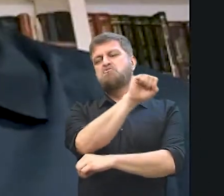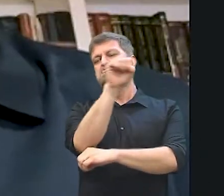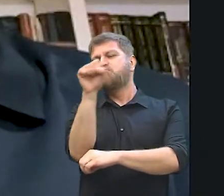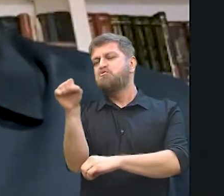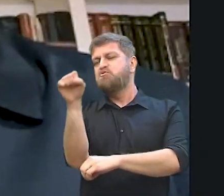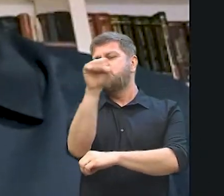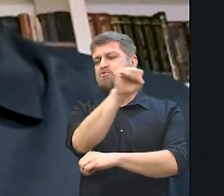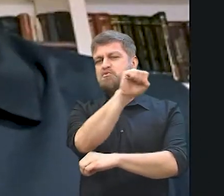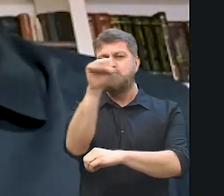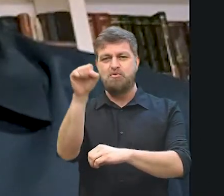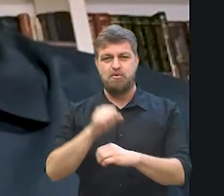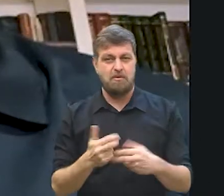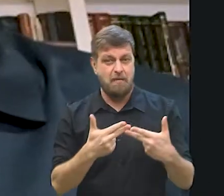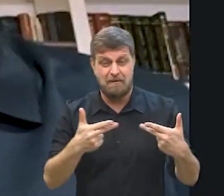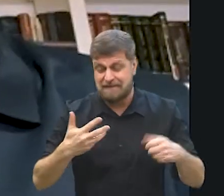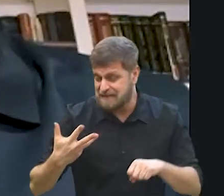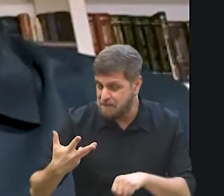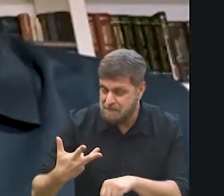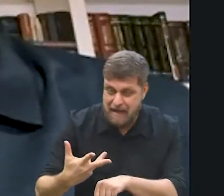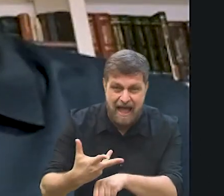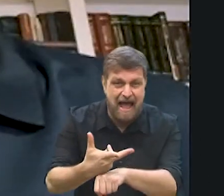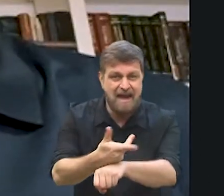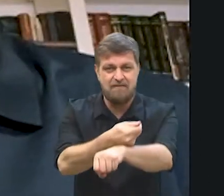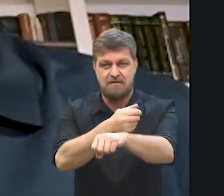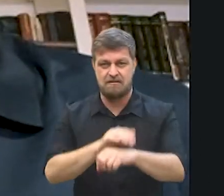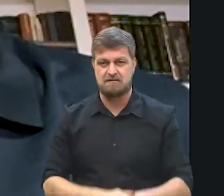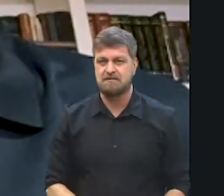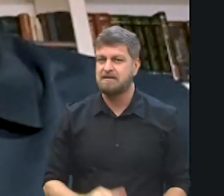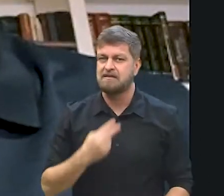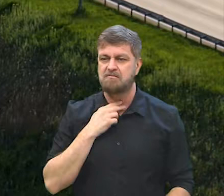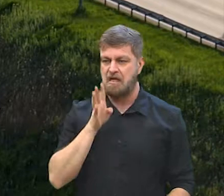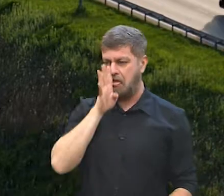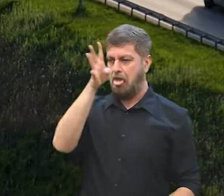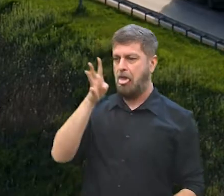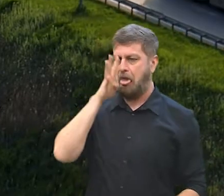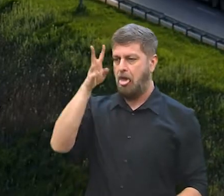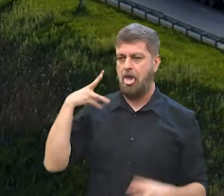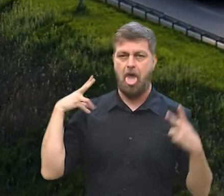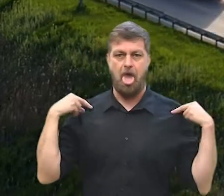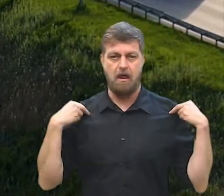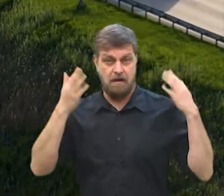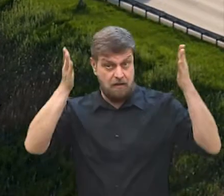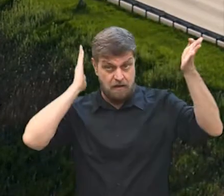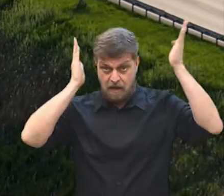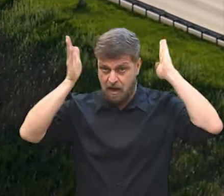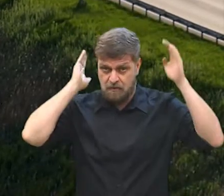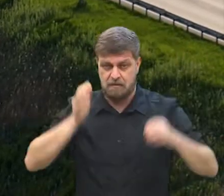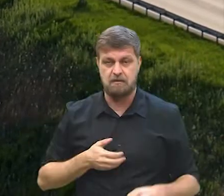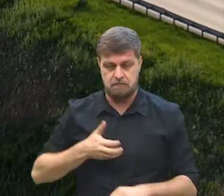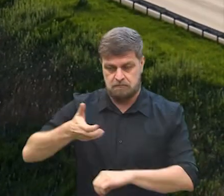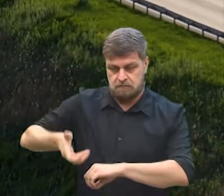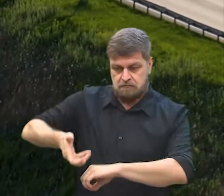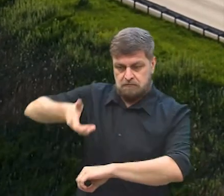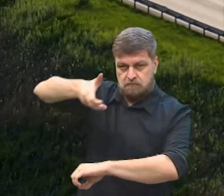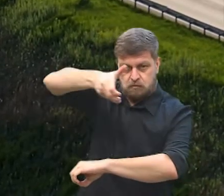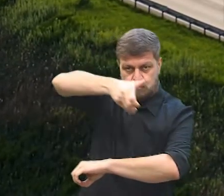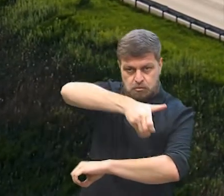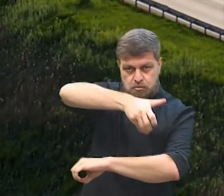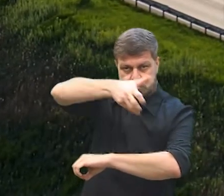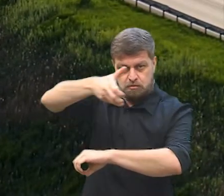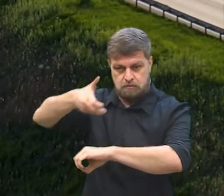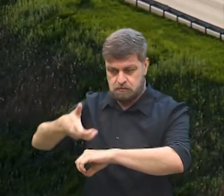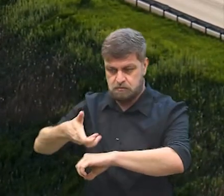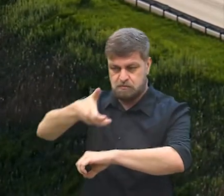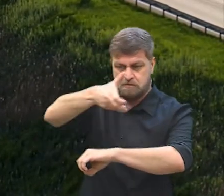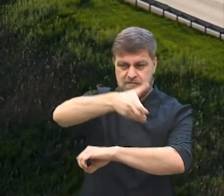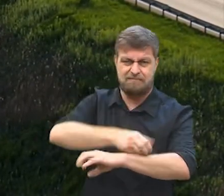uma coisa maravilhosa. Então, não pode falar muito hoje do caminhão, não. Os tratores que eu tenho visto são